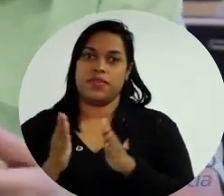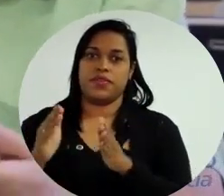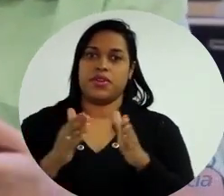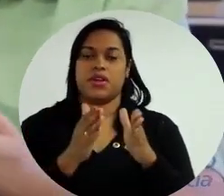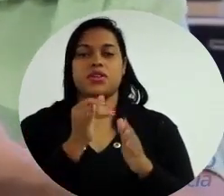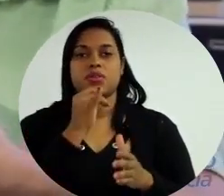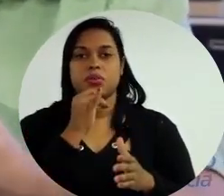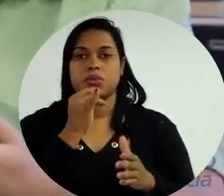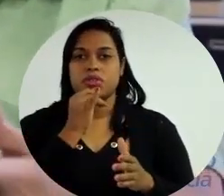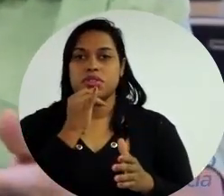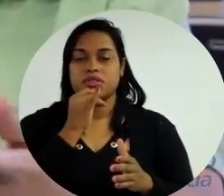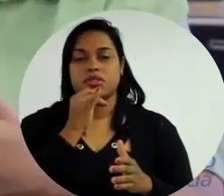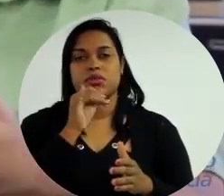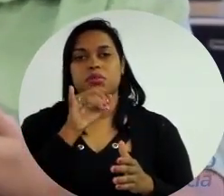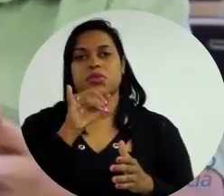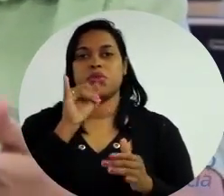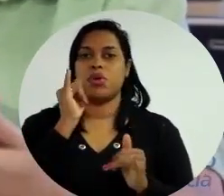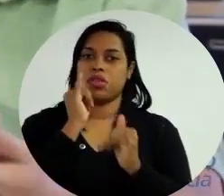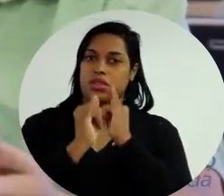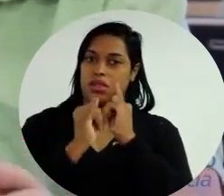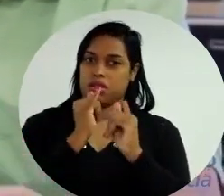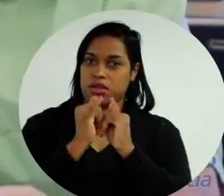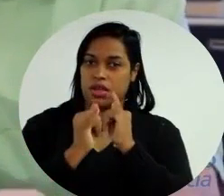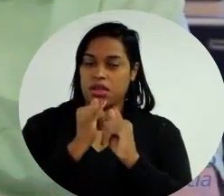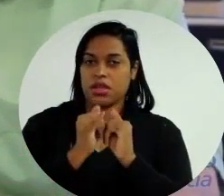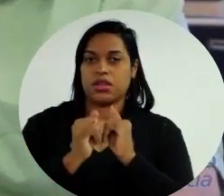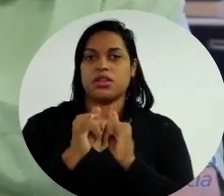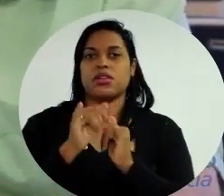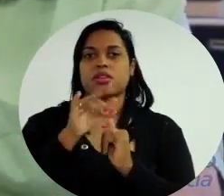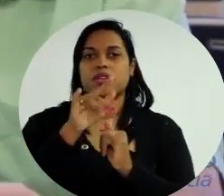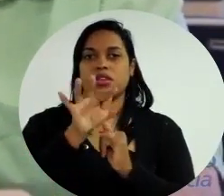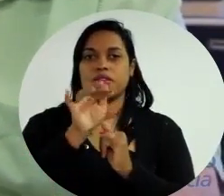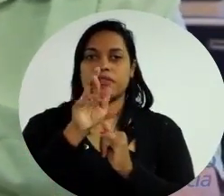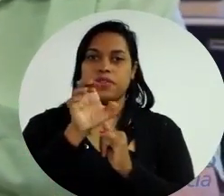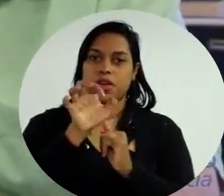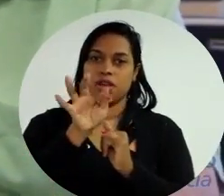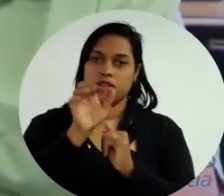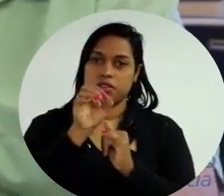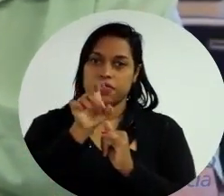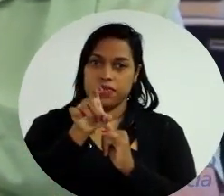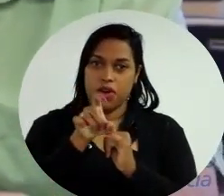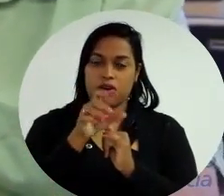navegador, seja ele Internet Explorer, Firefox, Chrome, qualquer um